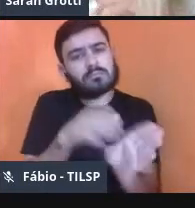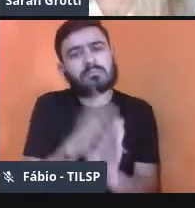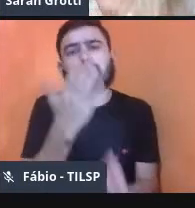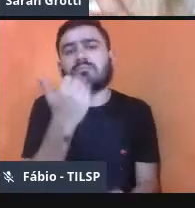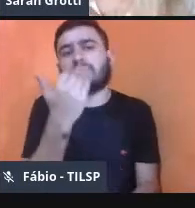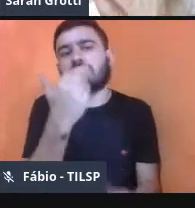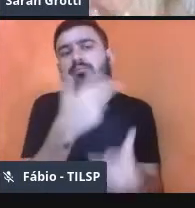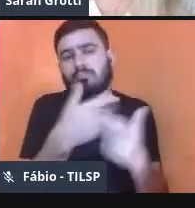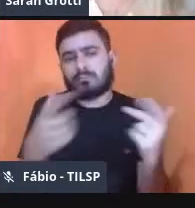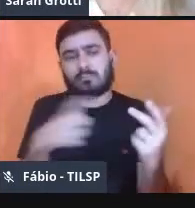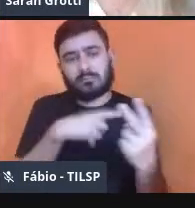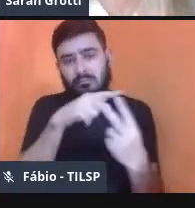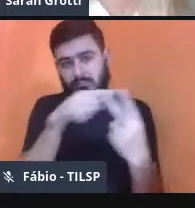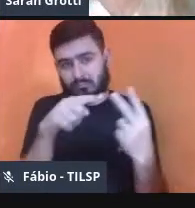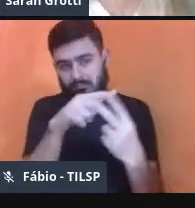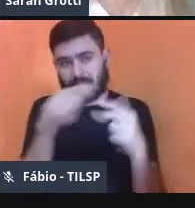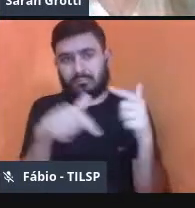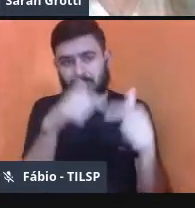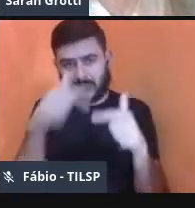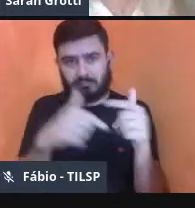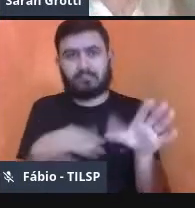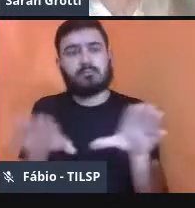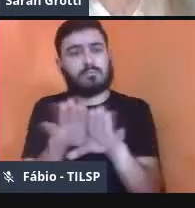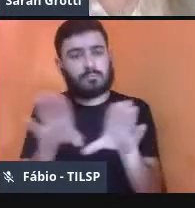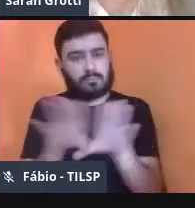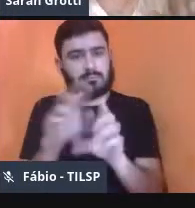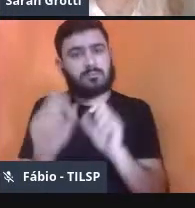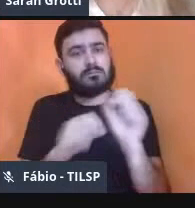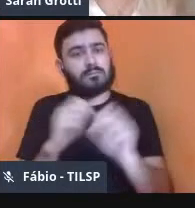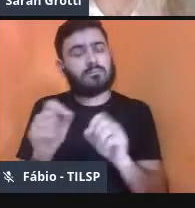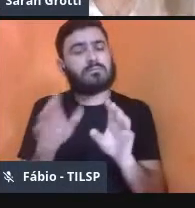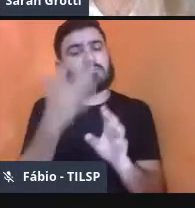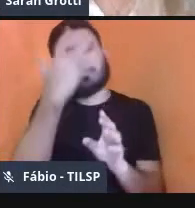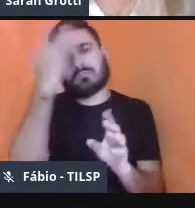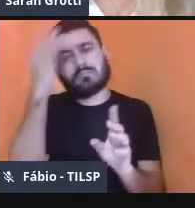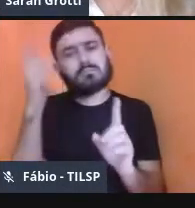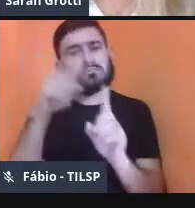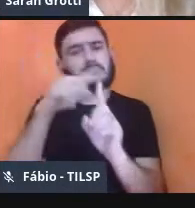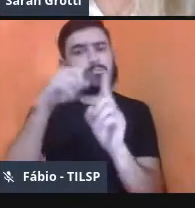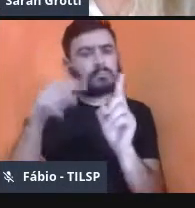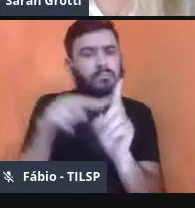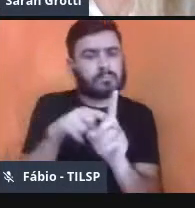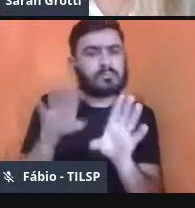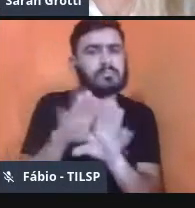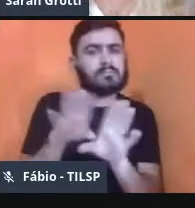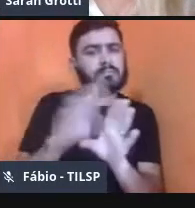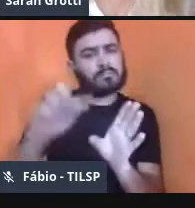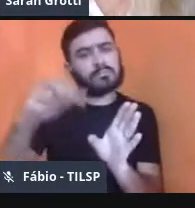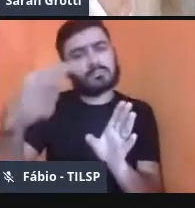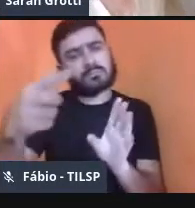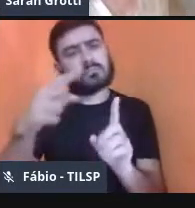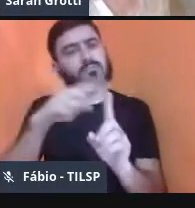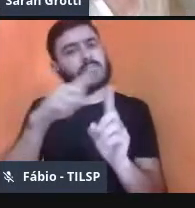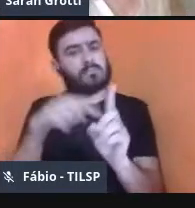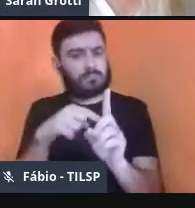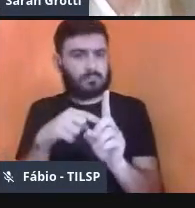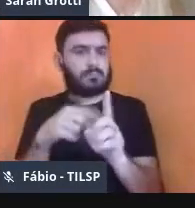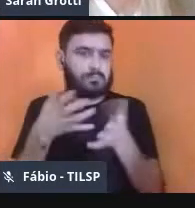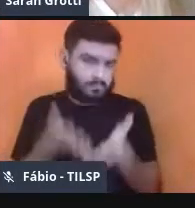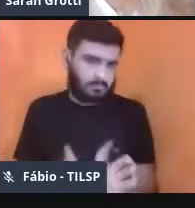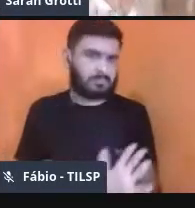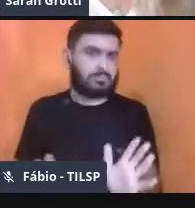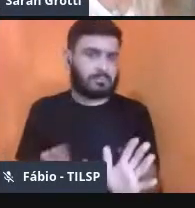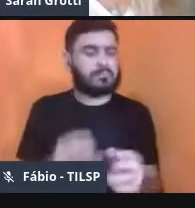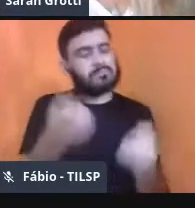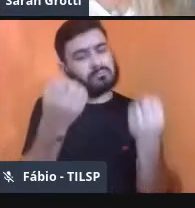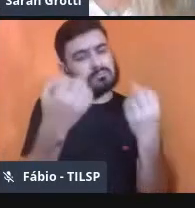objetivos, e também no atendimento a gestantes, tentantes pós-parto na clínica Espásio, como a professora Fernanda falou.